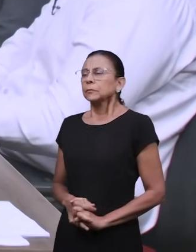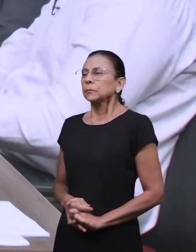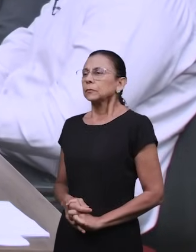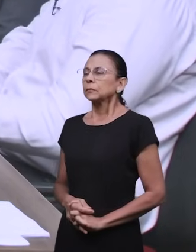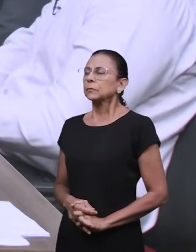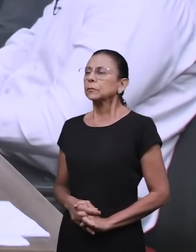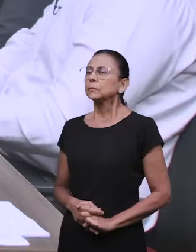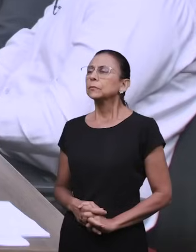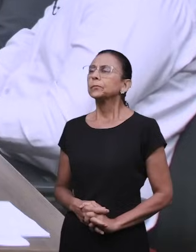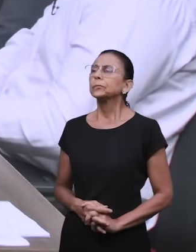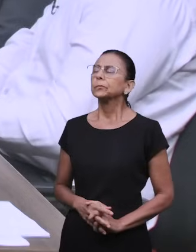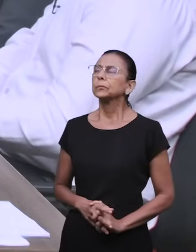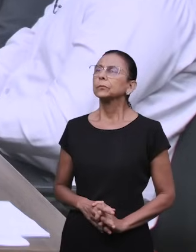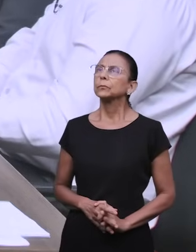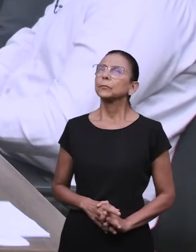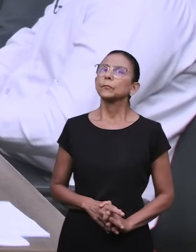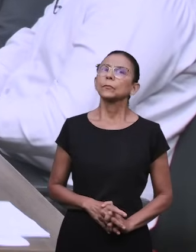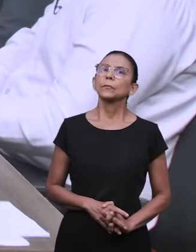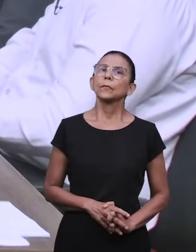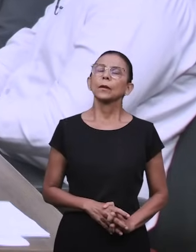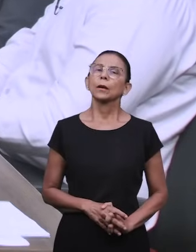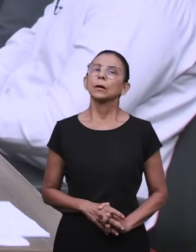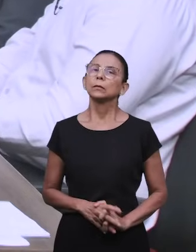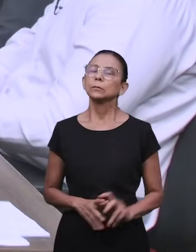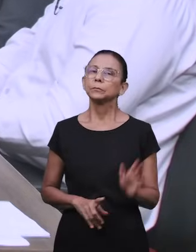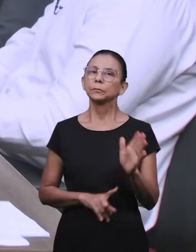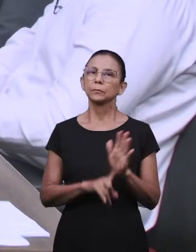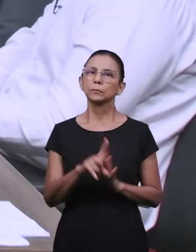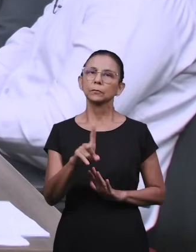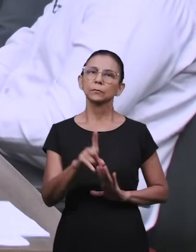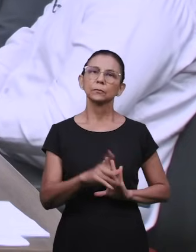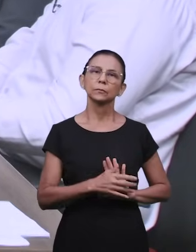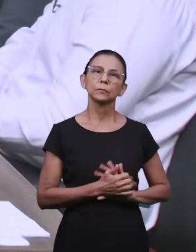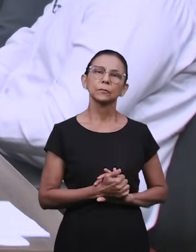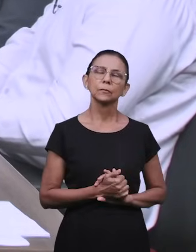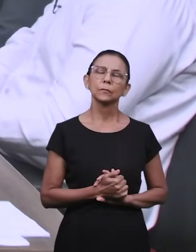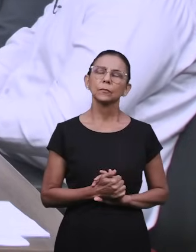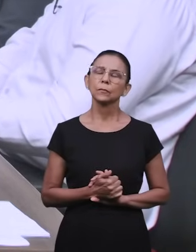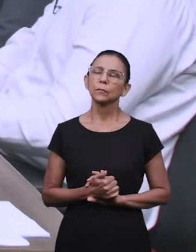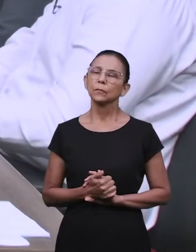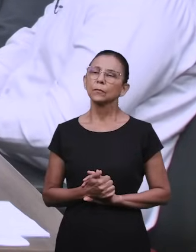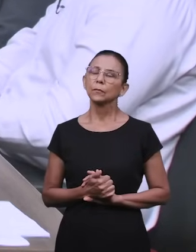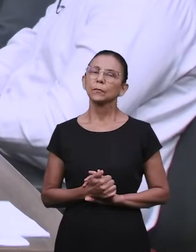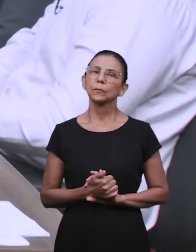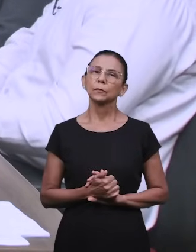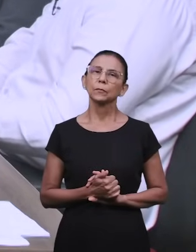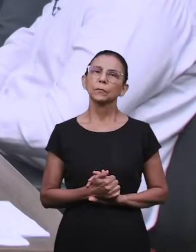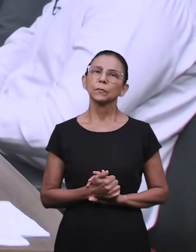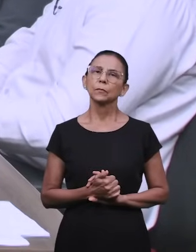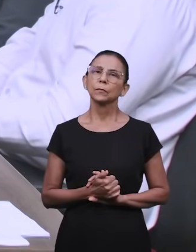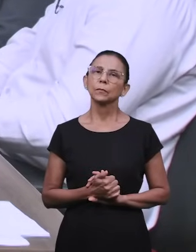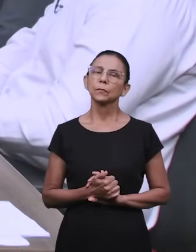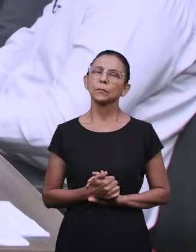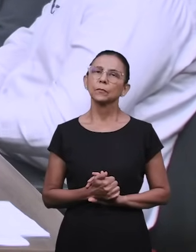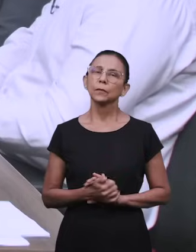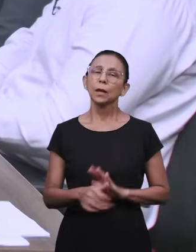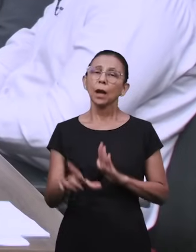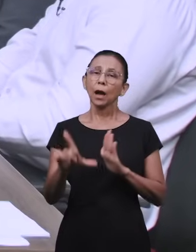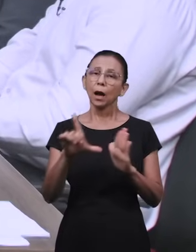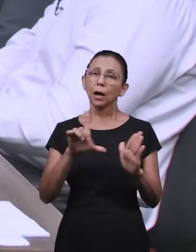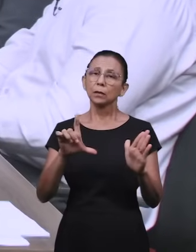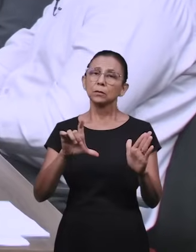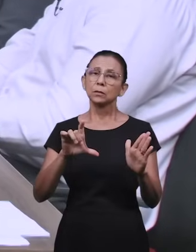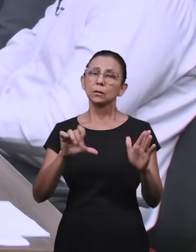irmão Vinícius, né, quais que seriam, meu irmão, as outras formas de perdão, né,